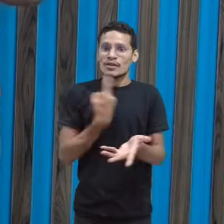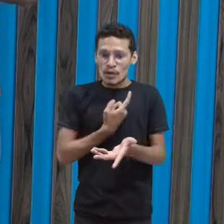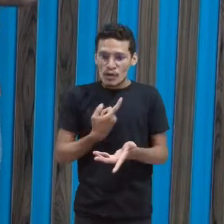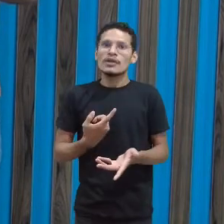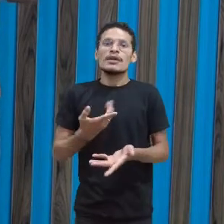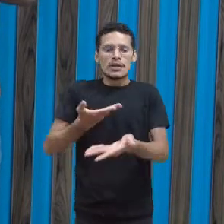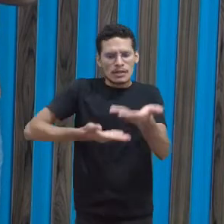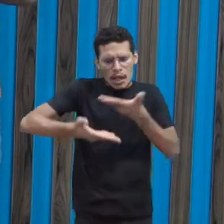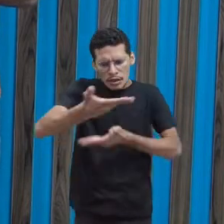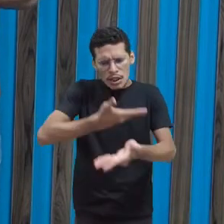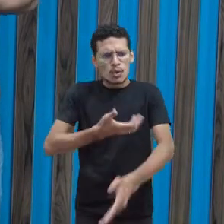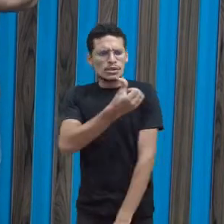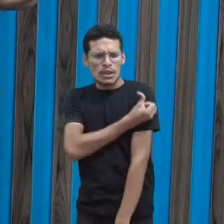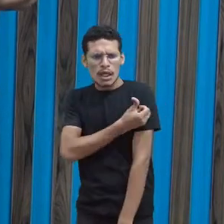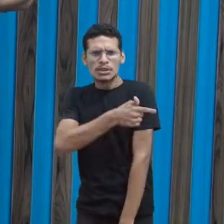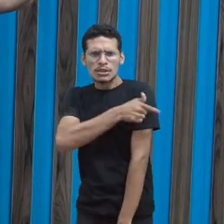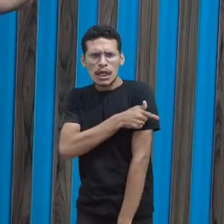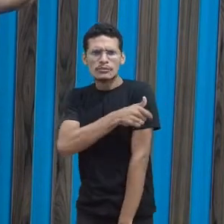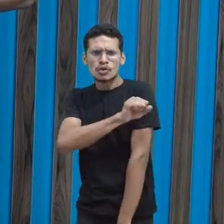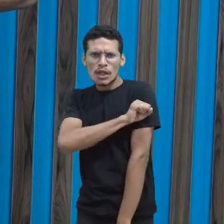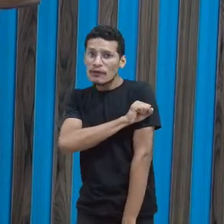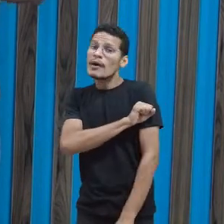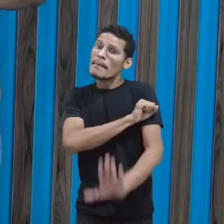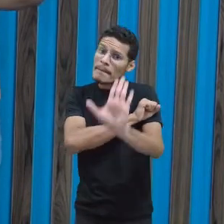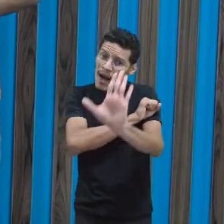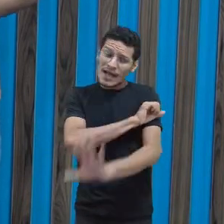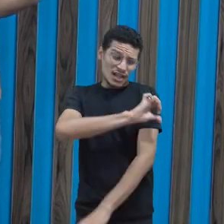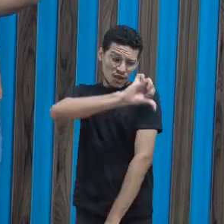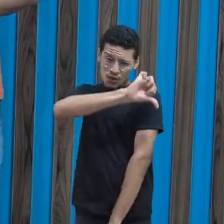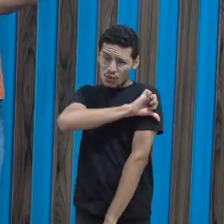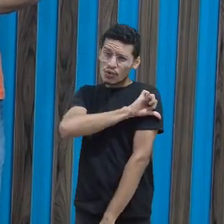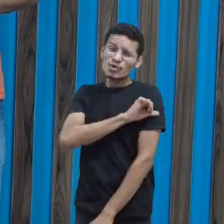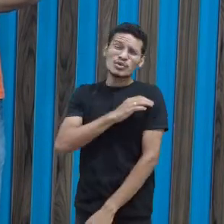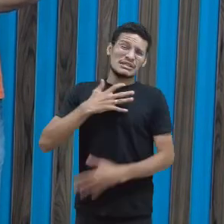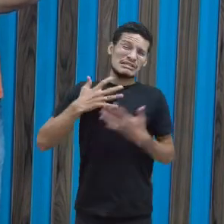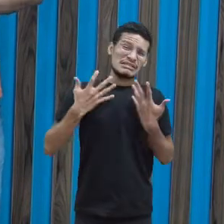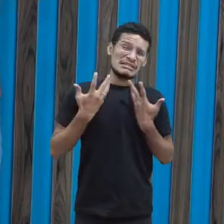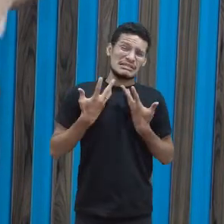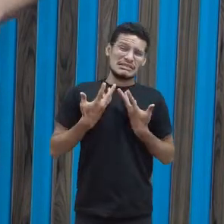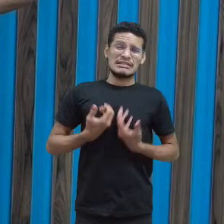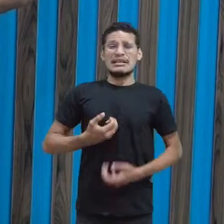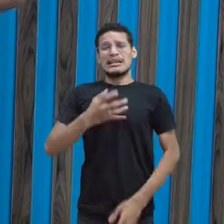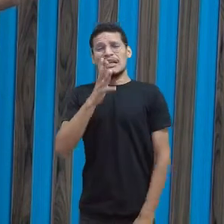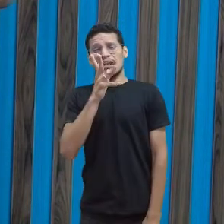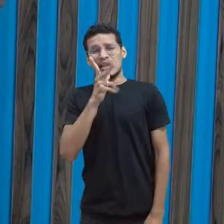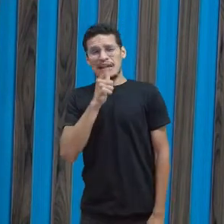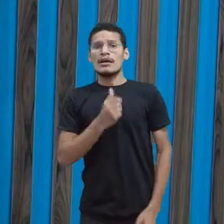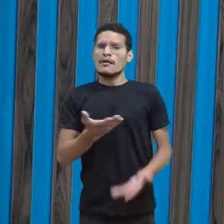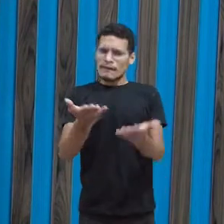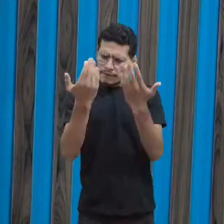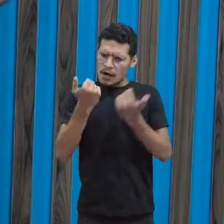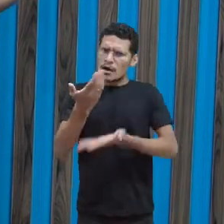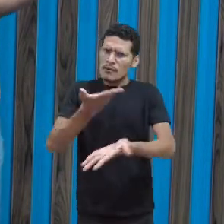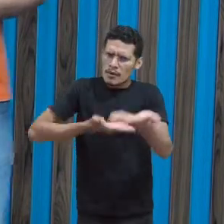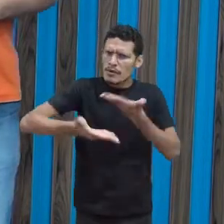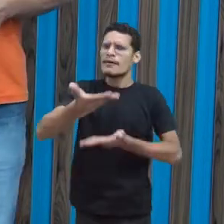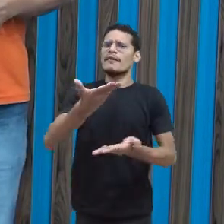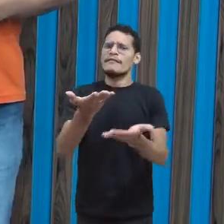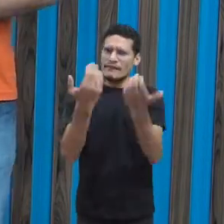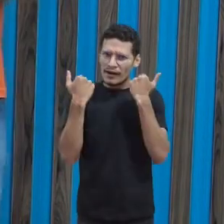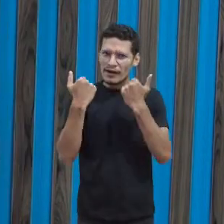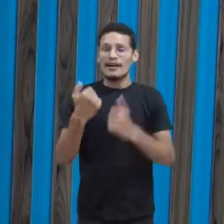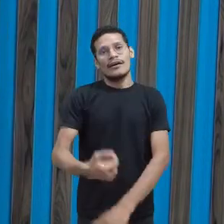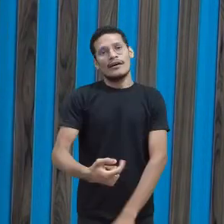muita interação no 6º, no 7º, no 8º ano, mas no 9º ano tá meio devagar ainda, viu? Vamos movimentar esse negócio aí, pessoal. Então é o